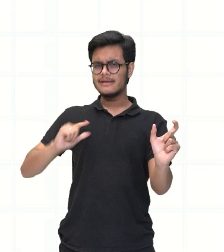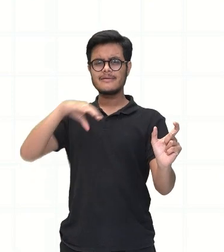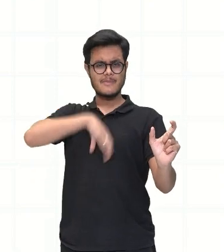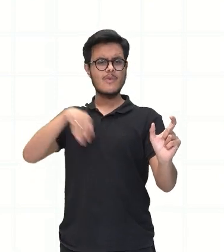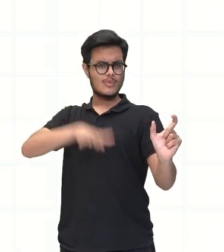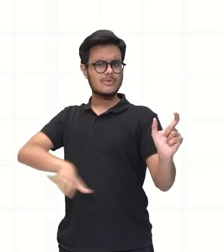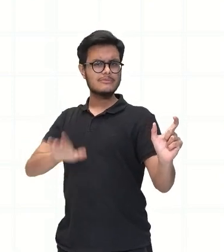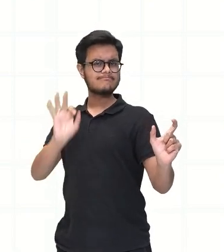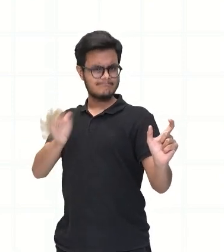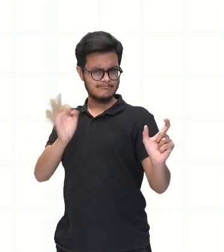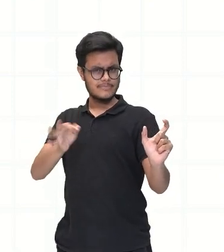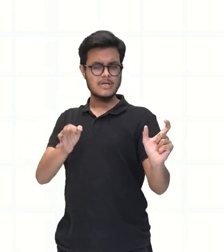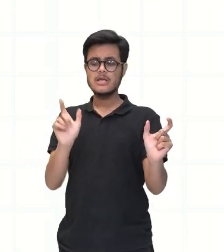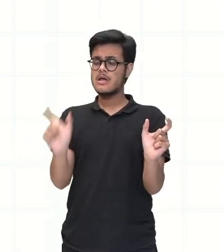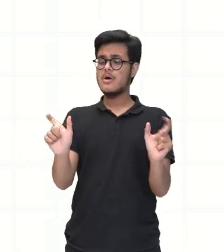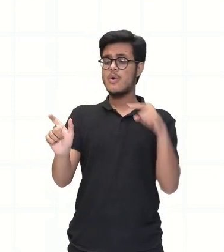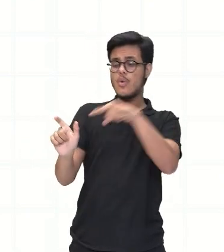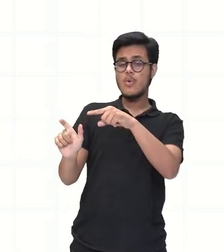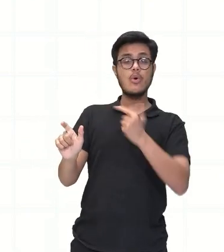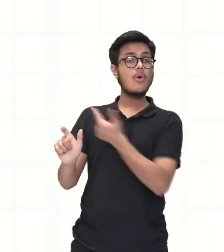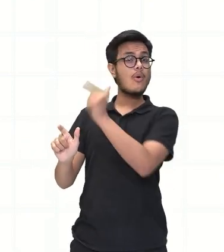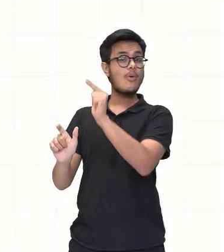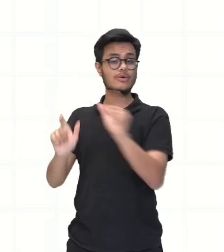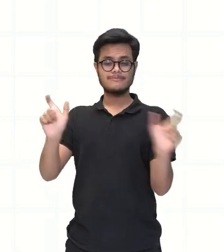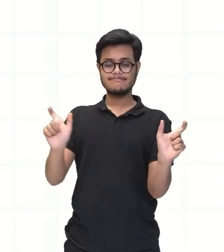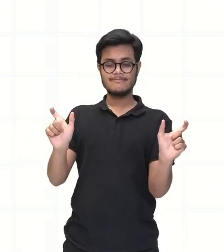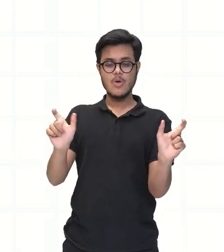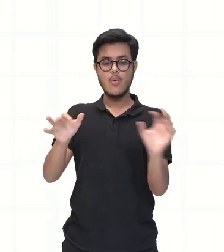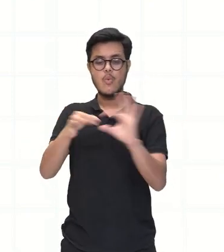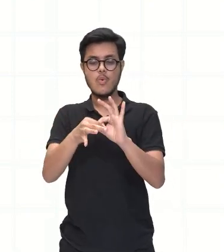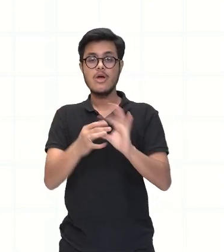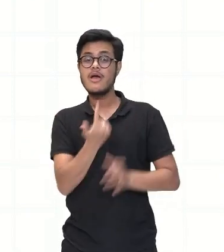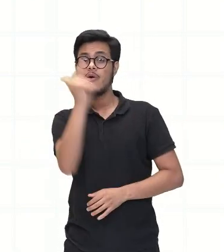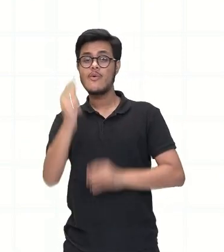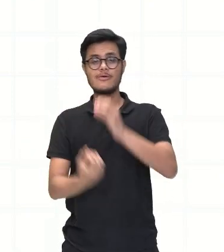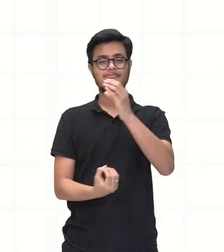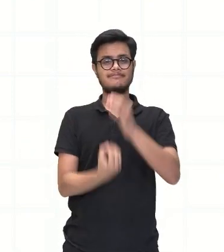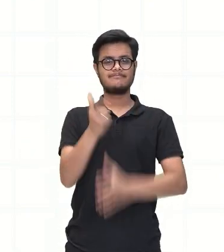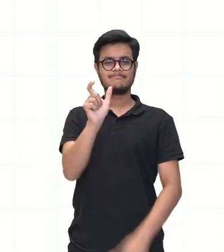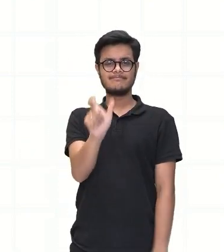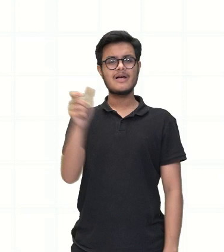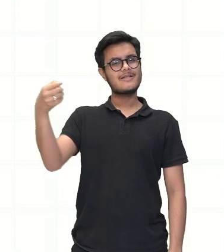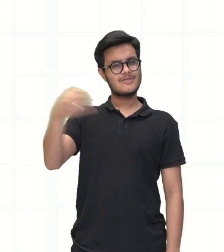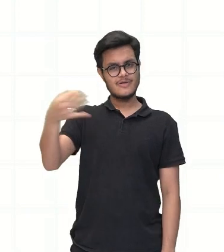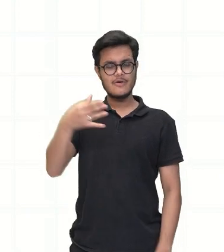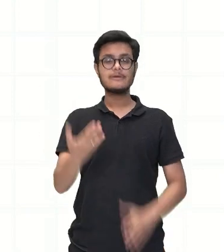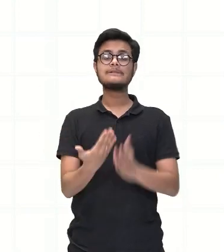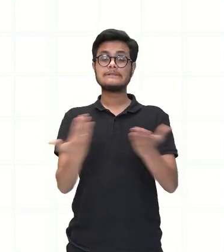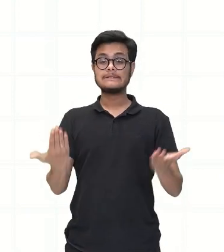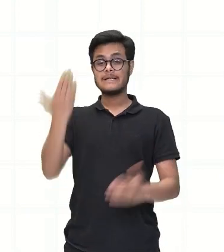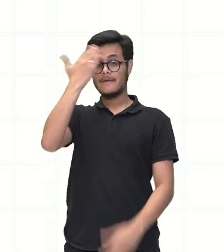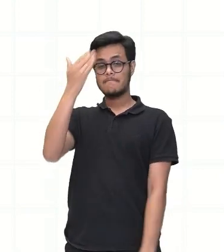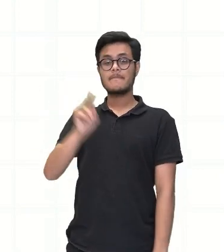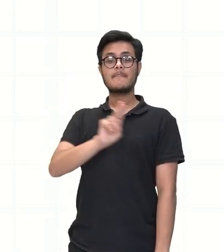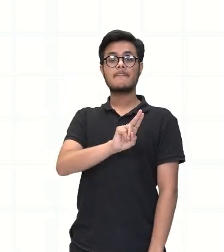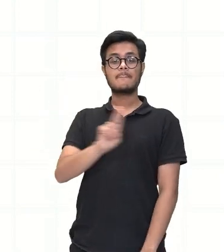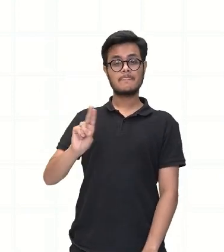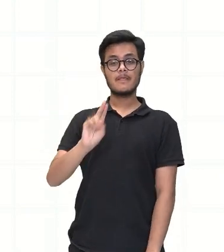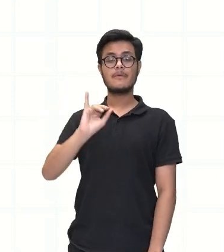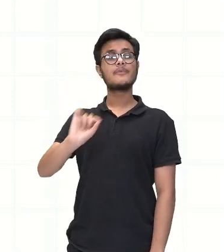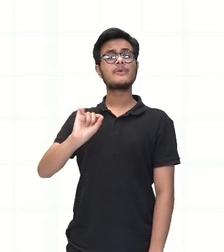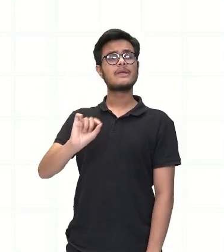existiam se uniram para formar uma outra palavra. Esse processo é conhecido por